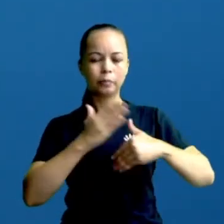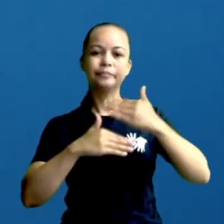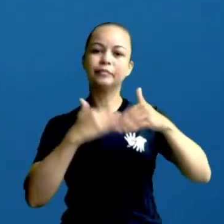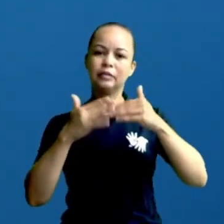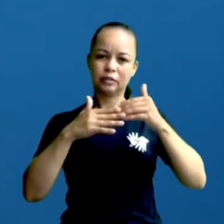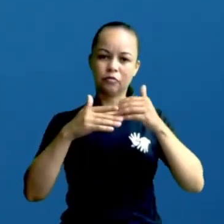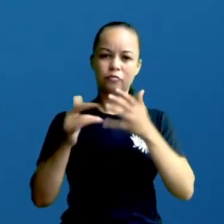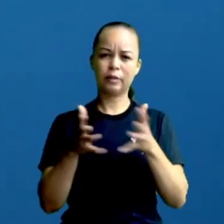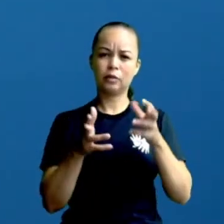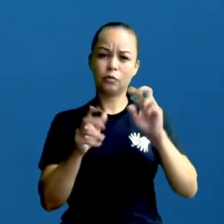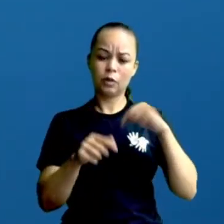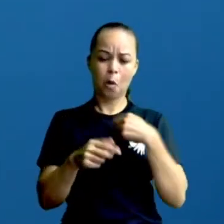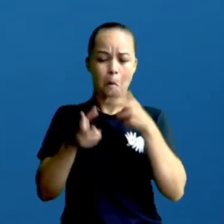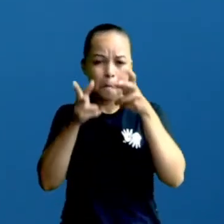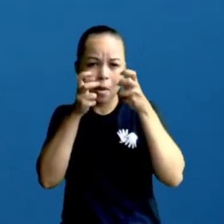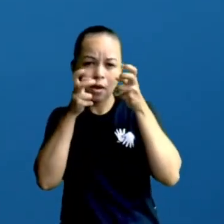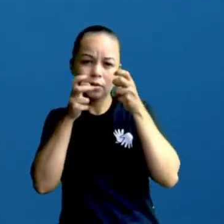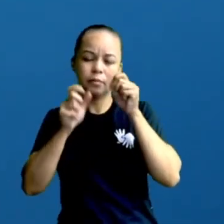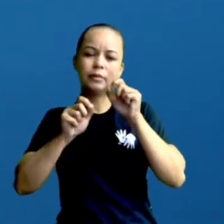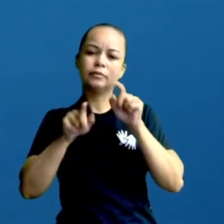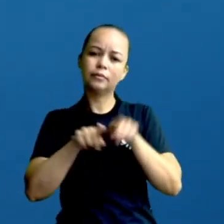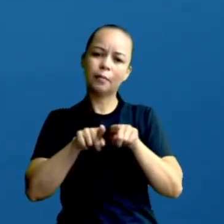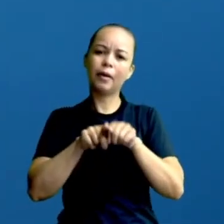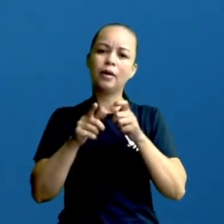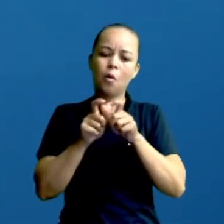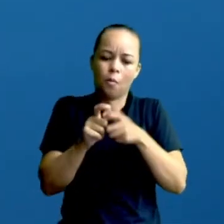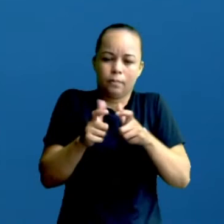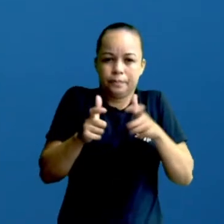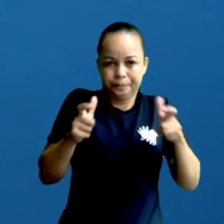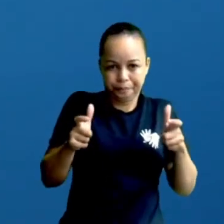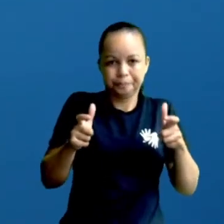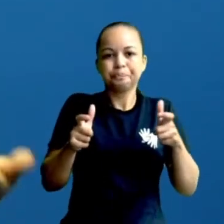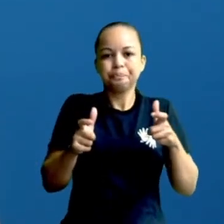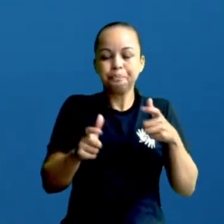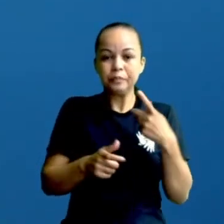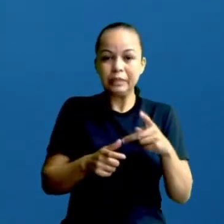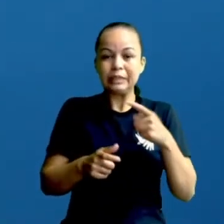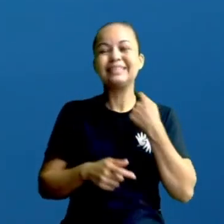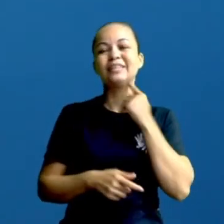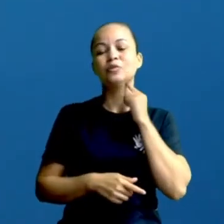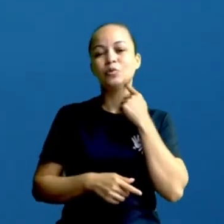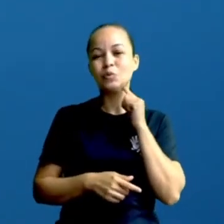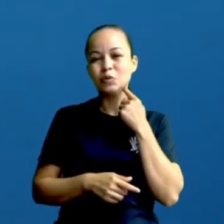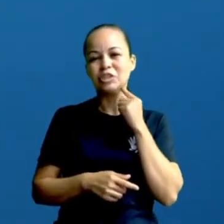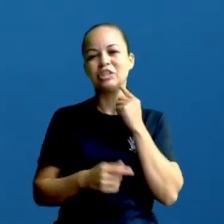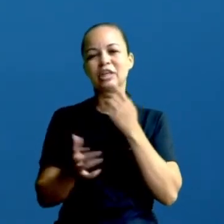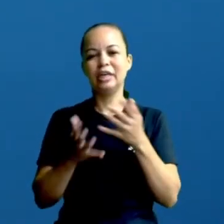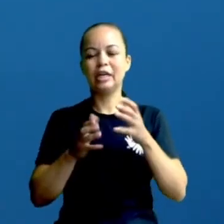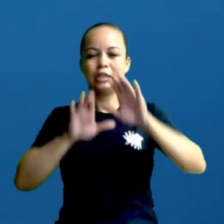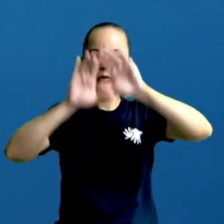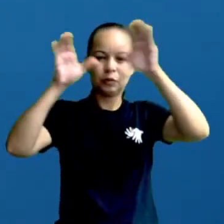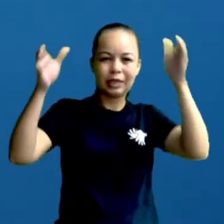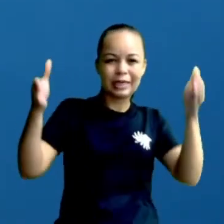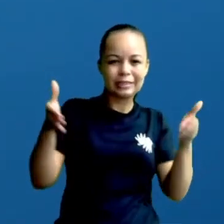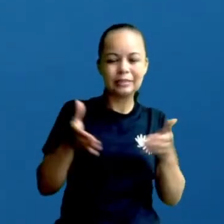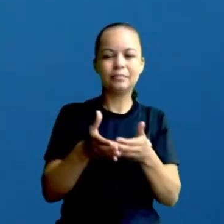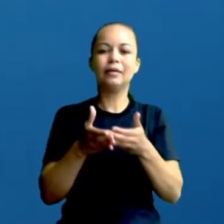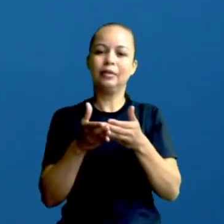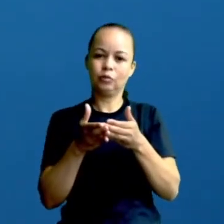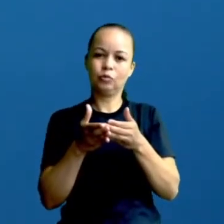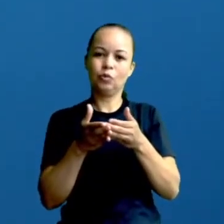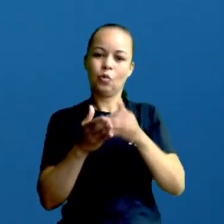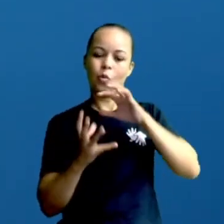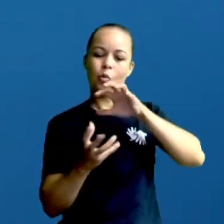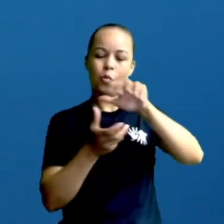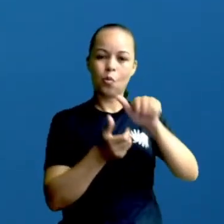E a gente vai perceber que existe aí, né, um aumento tão grande, né, dessa poluição mesmo, né, desse aquecimento global, que a gente